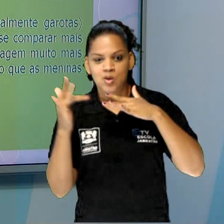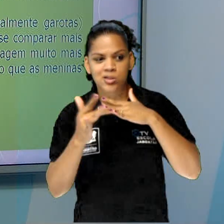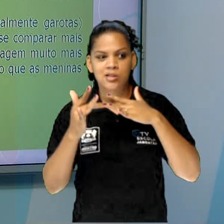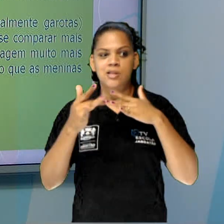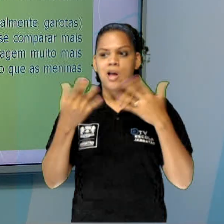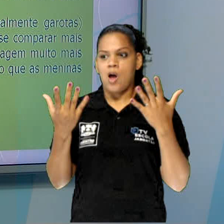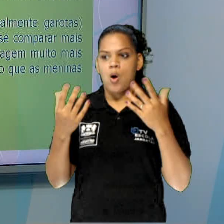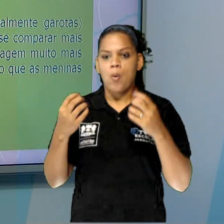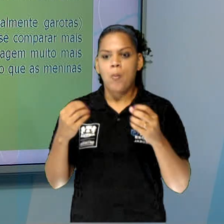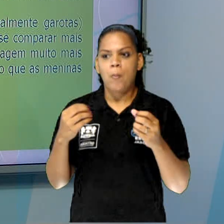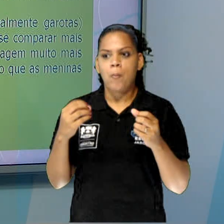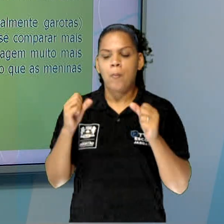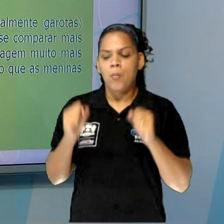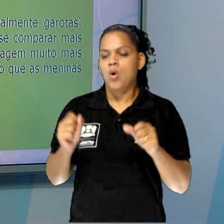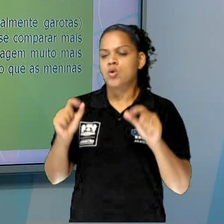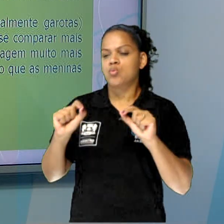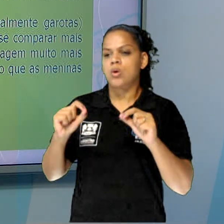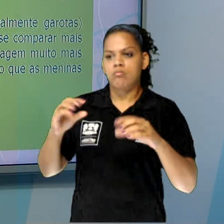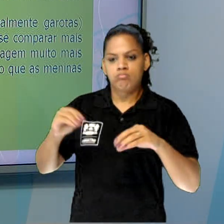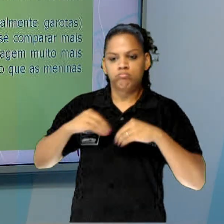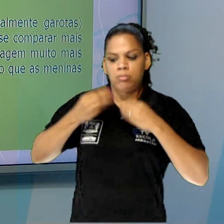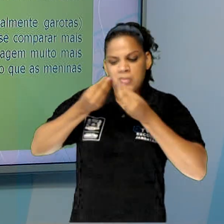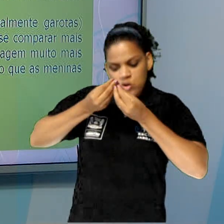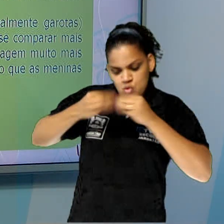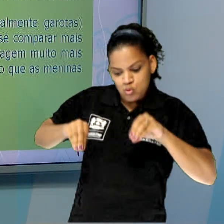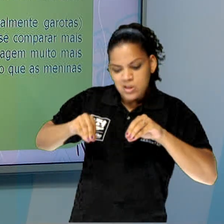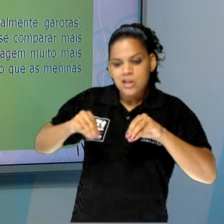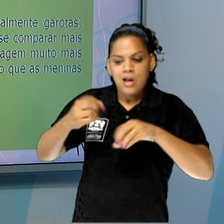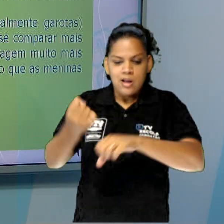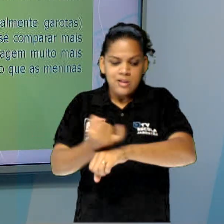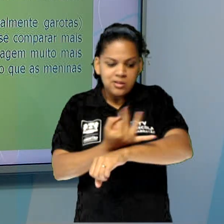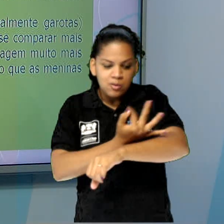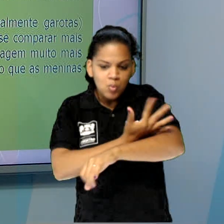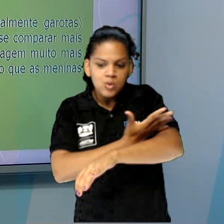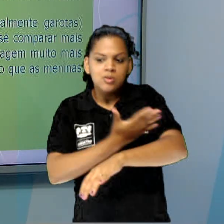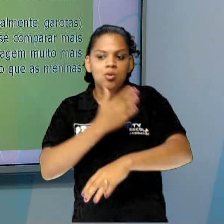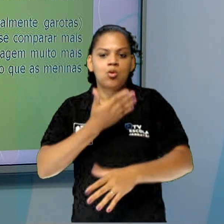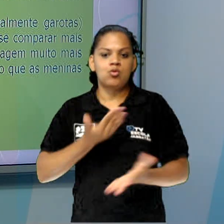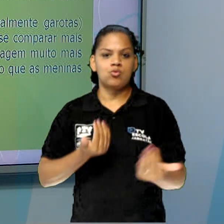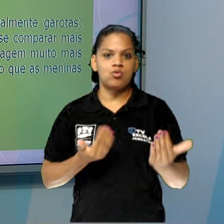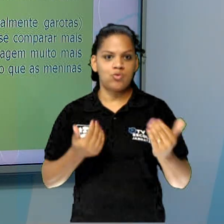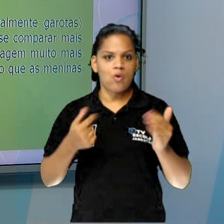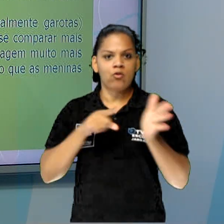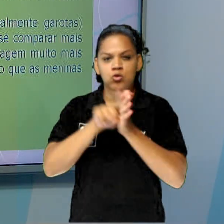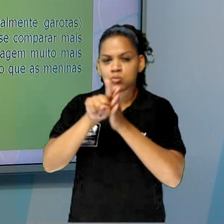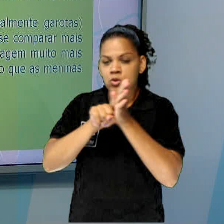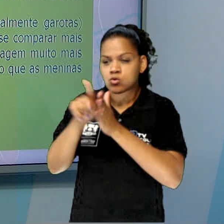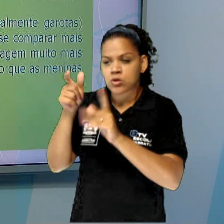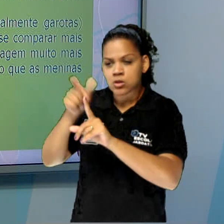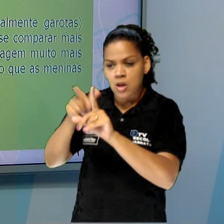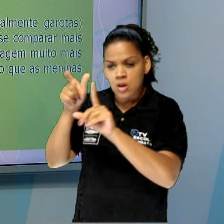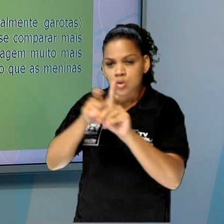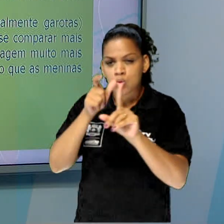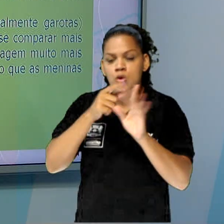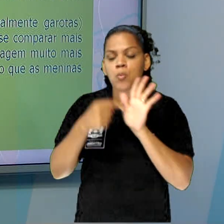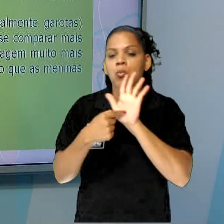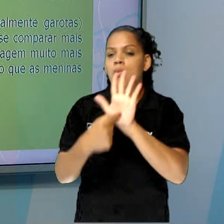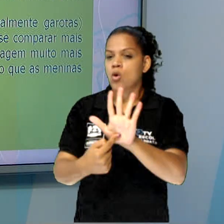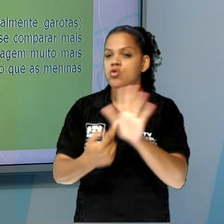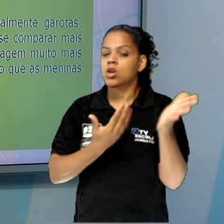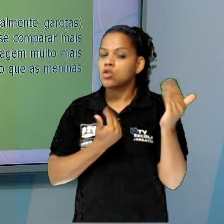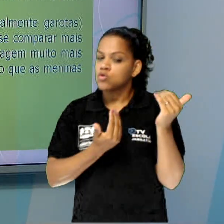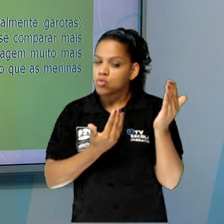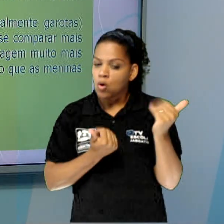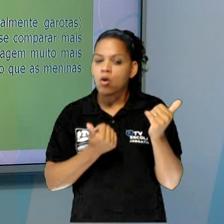pode impactar negativamente as emoções. Pesquisadores mostram, por exemplo, que jovens, principalmente garotas, que